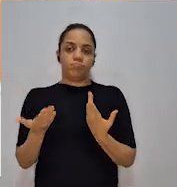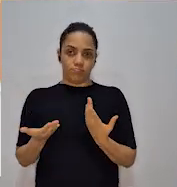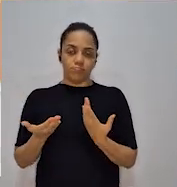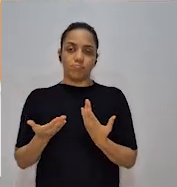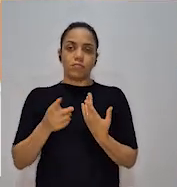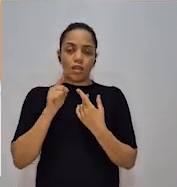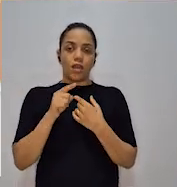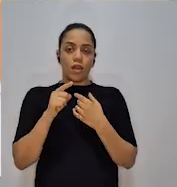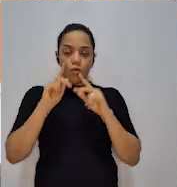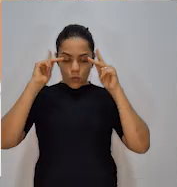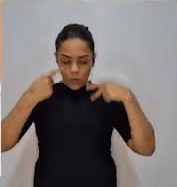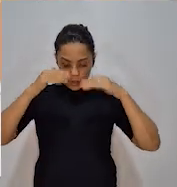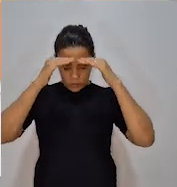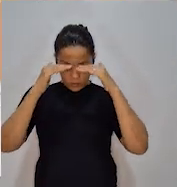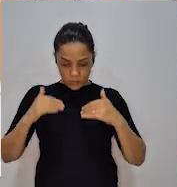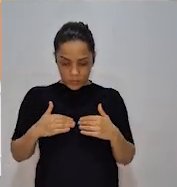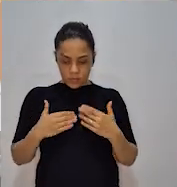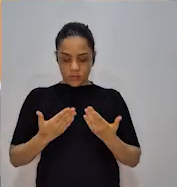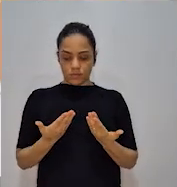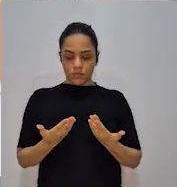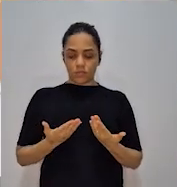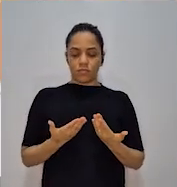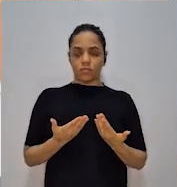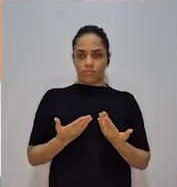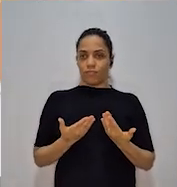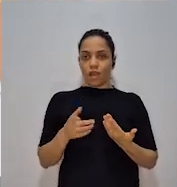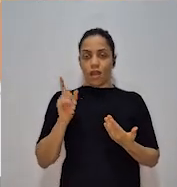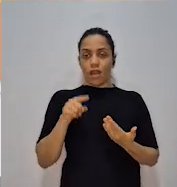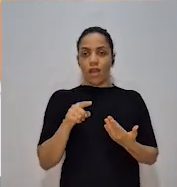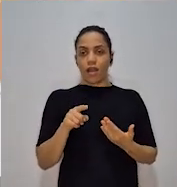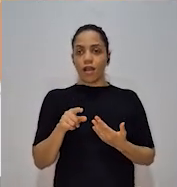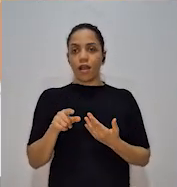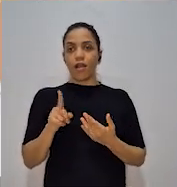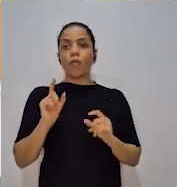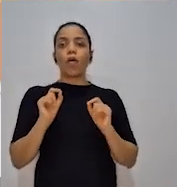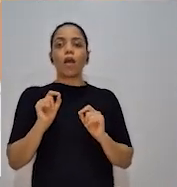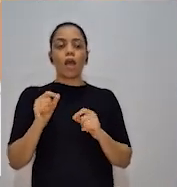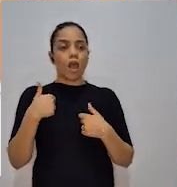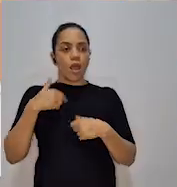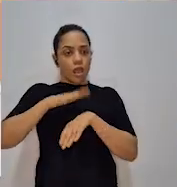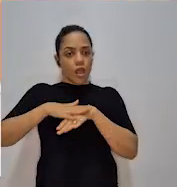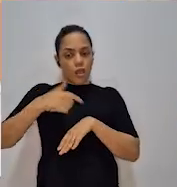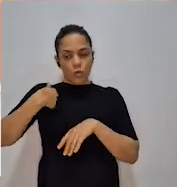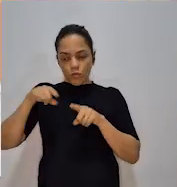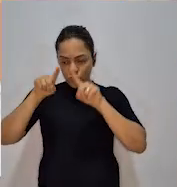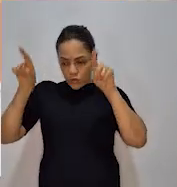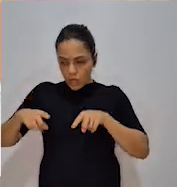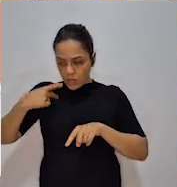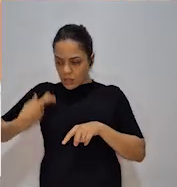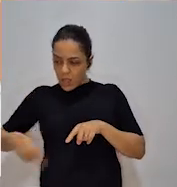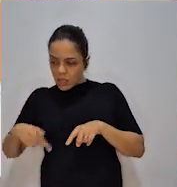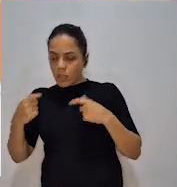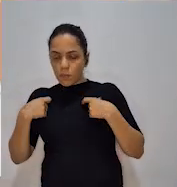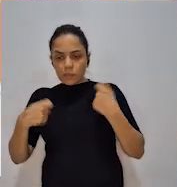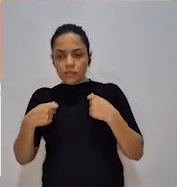de respeito às pessoas, que vai afetar não só a pessoa que está sendo acolhida, mas eu também, como funcionária dessa